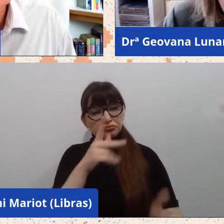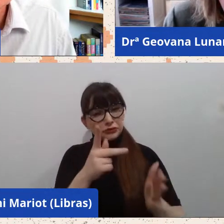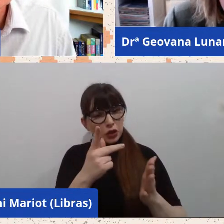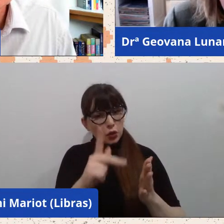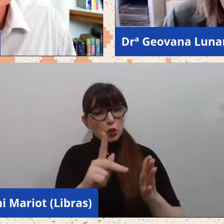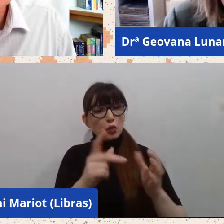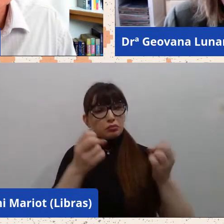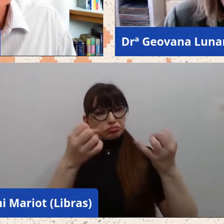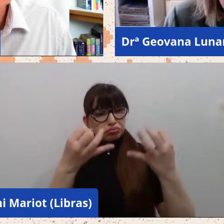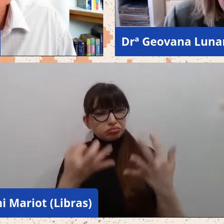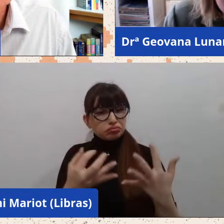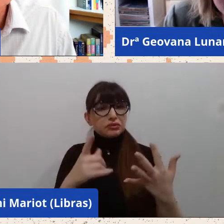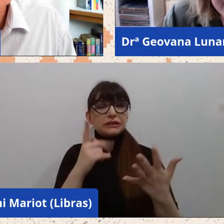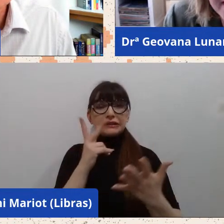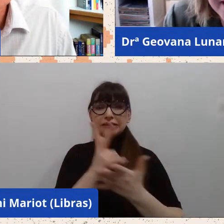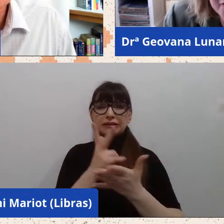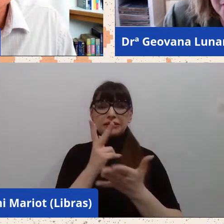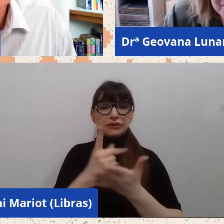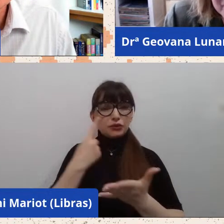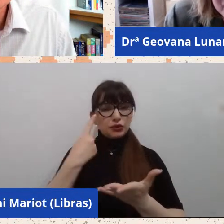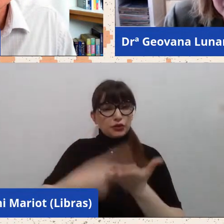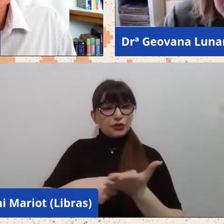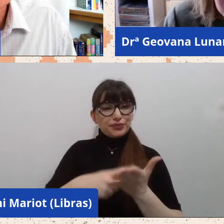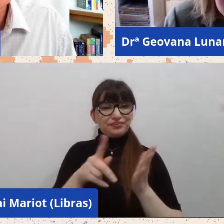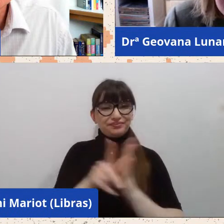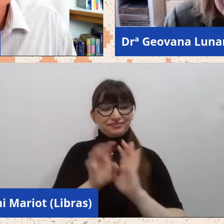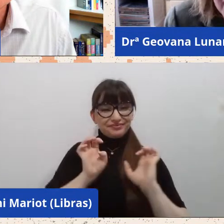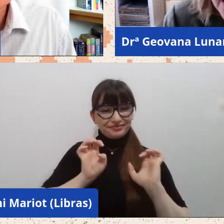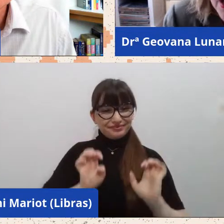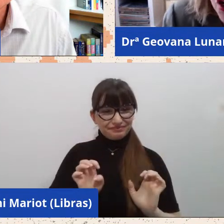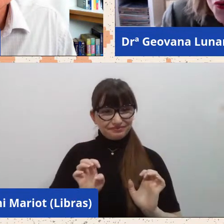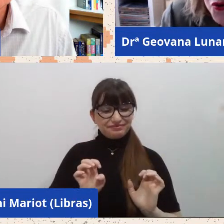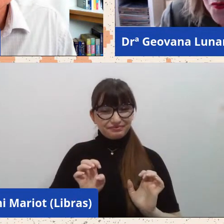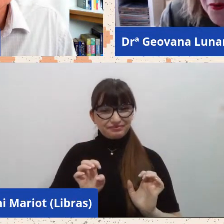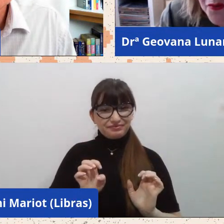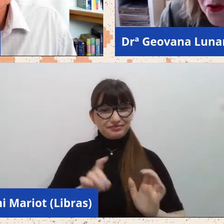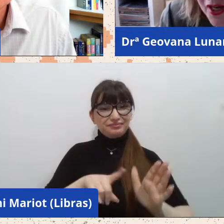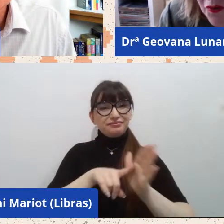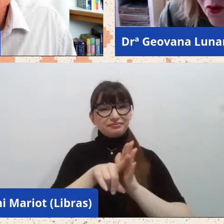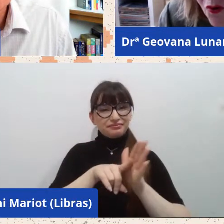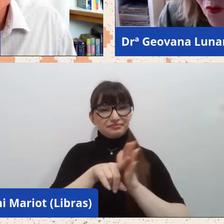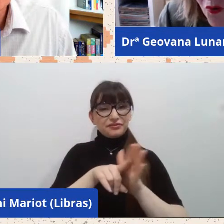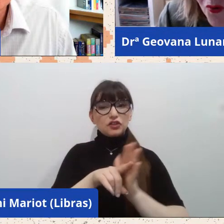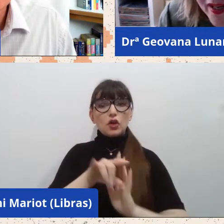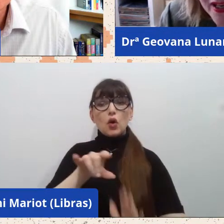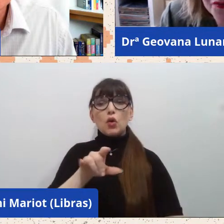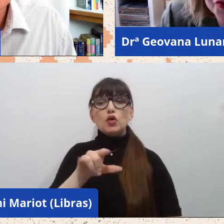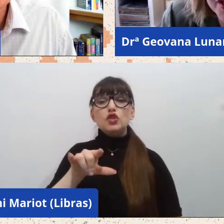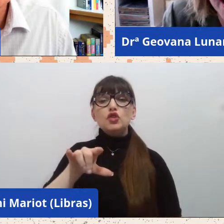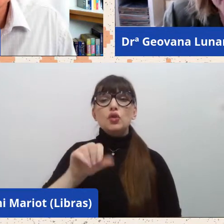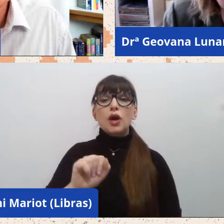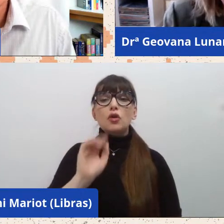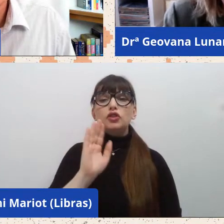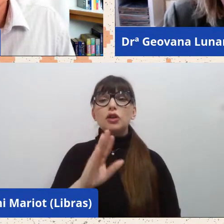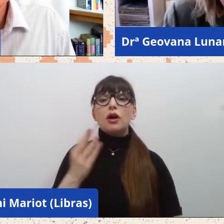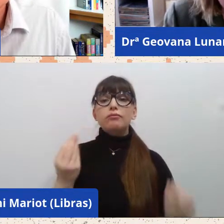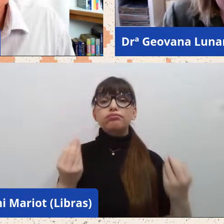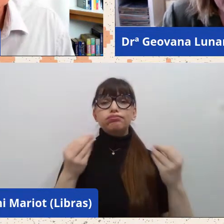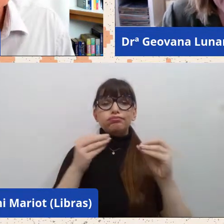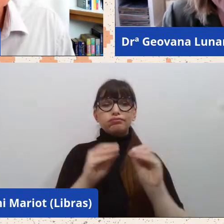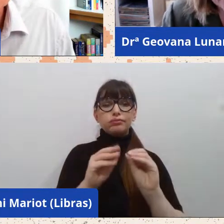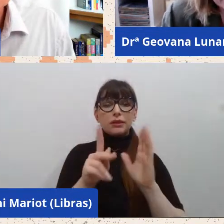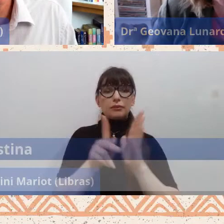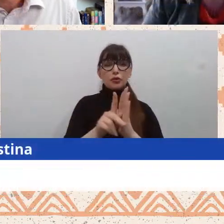e comprometido com a nossa pesquisa e com a produção científica. O João já colocou aí no chat o